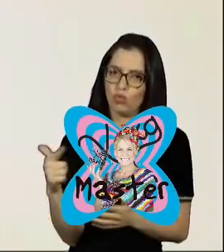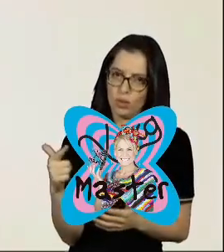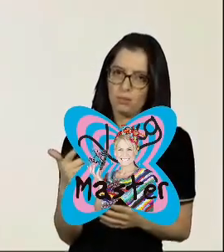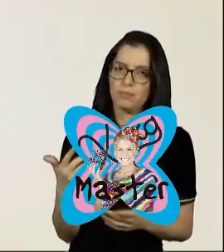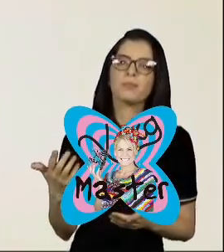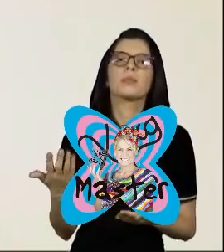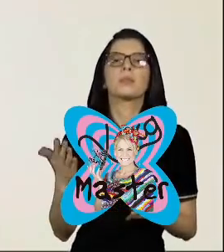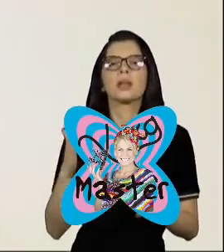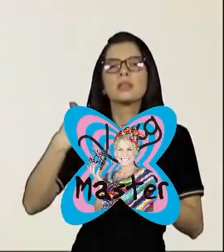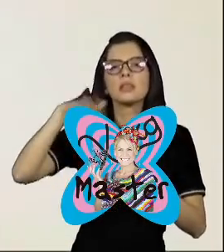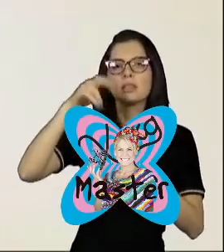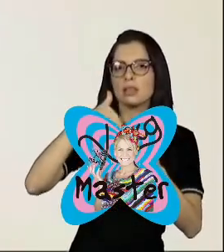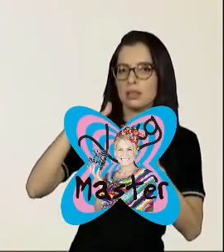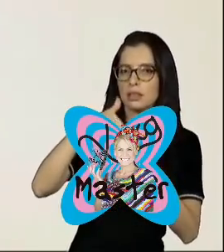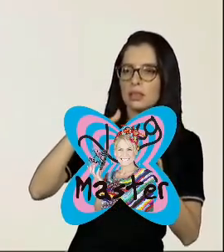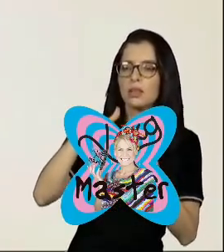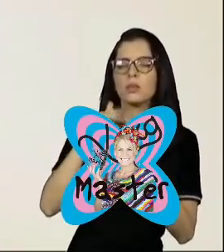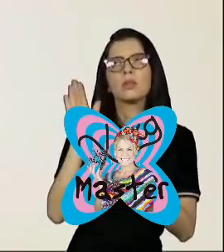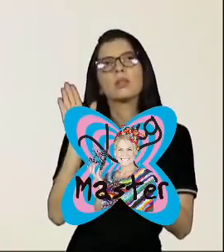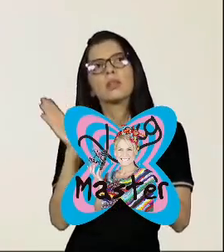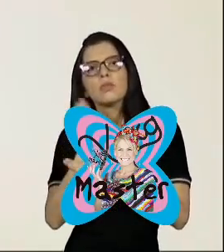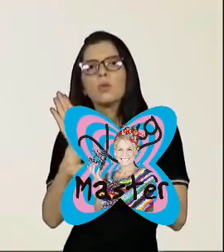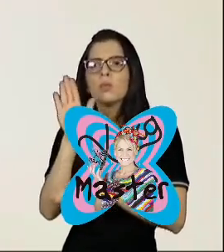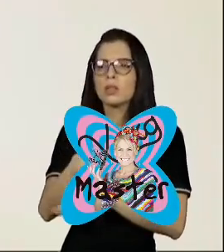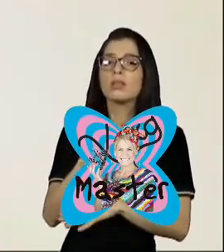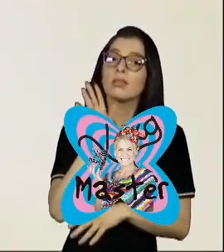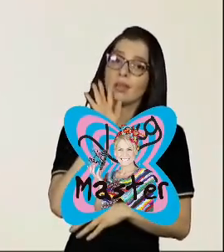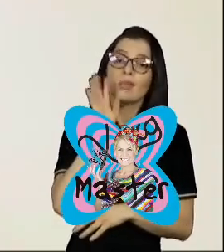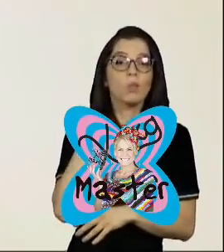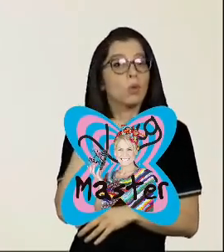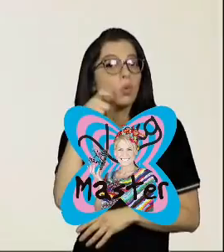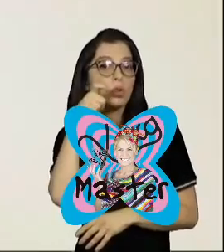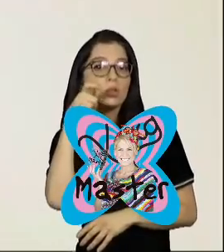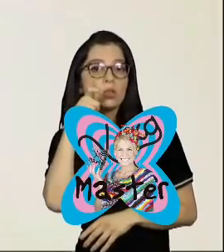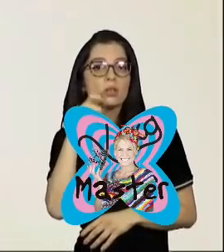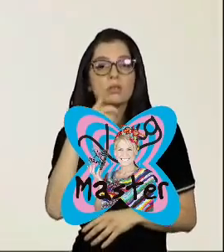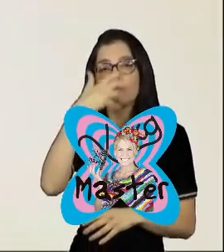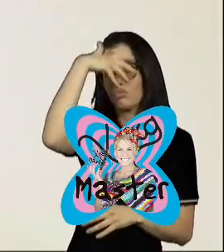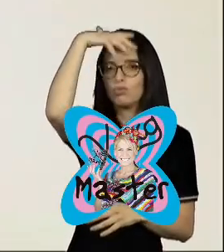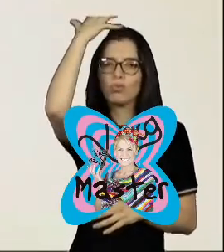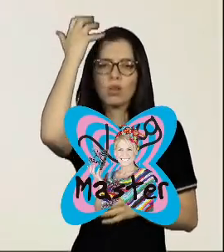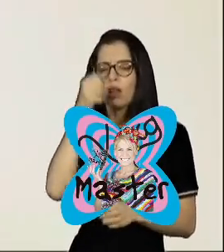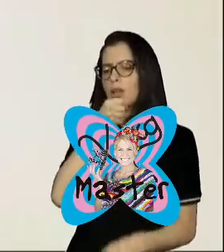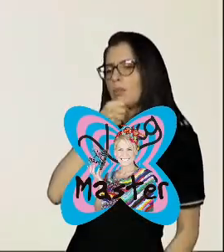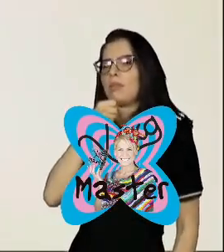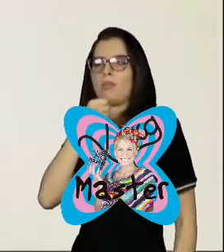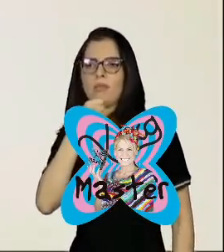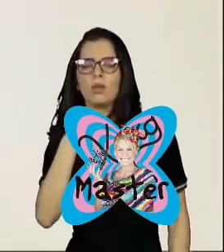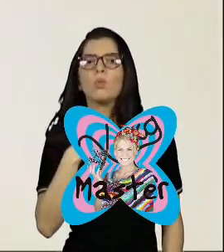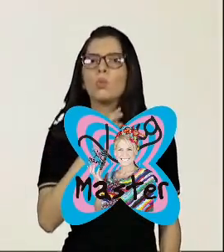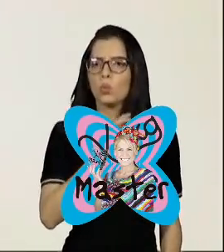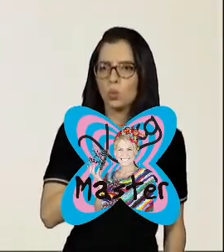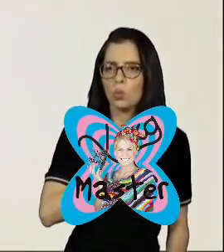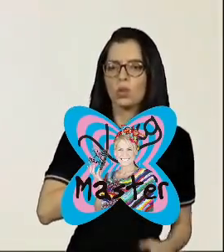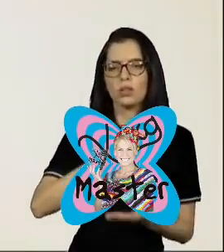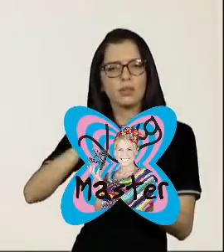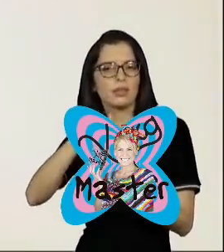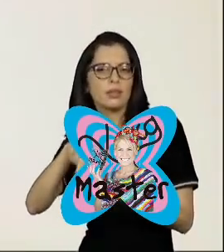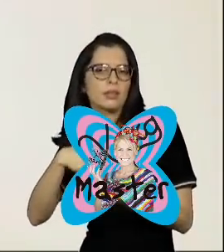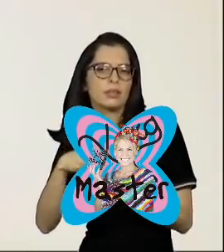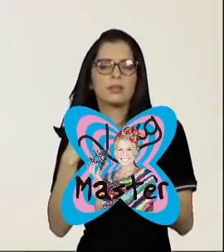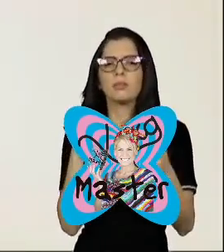era mais desenho animado e sessão da tarde também que acabava sendo bem legal com Elvis Presley e tal que fazer aquelas coisas de muita dança e tal